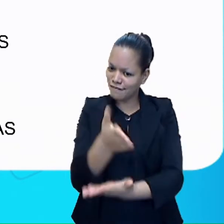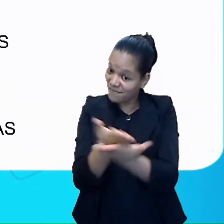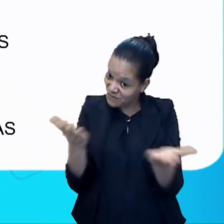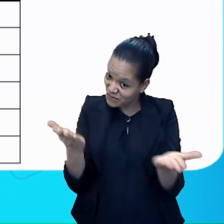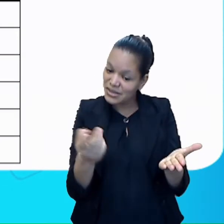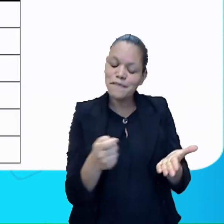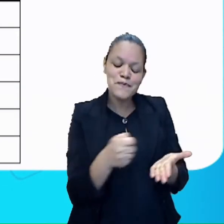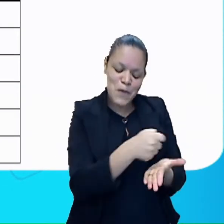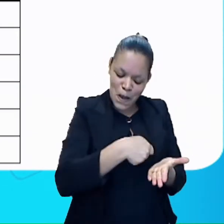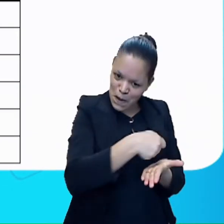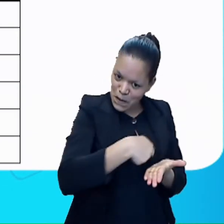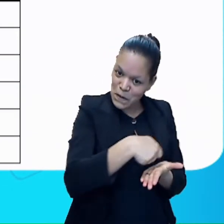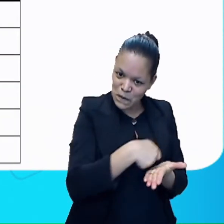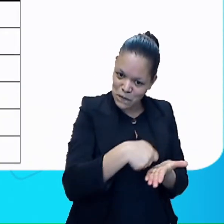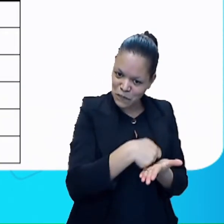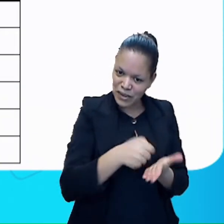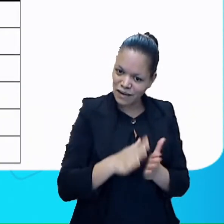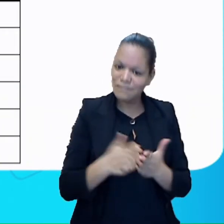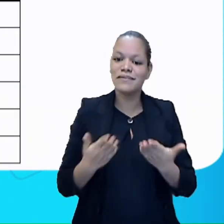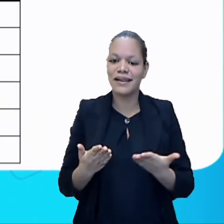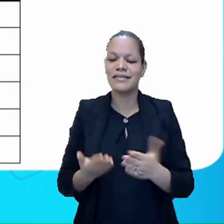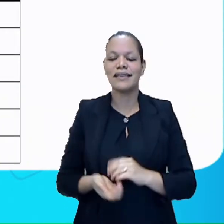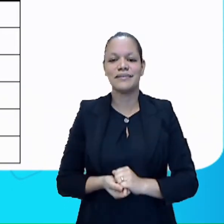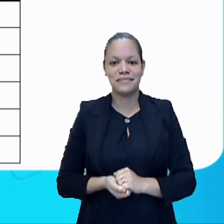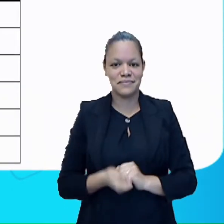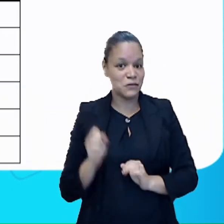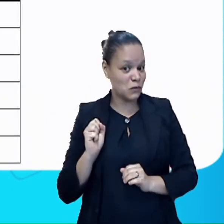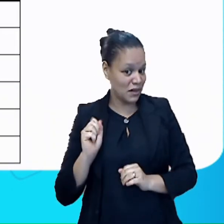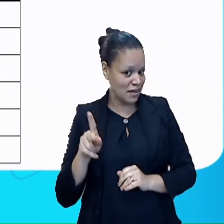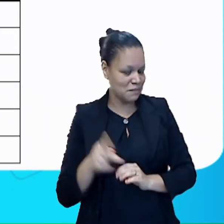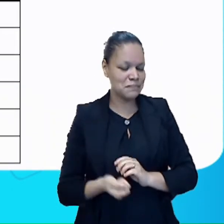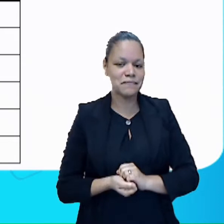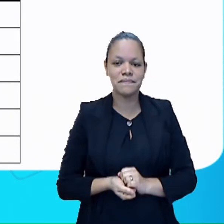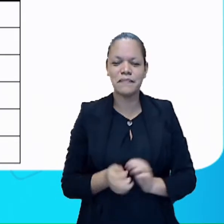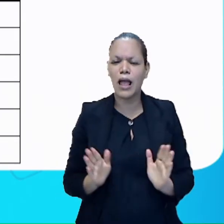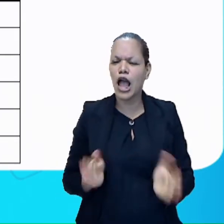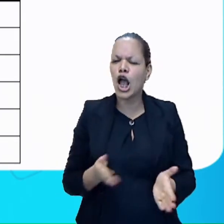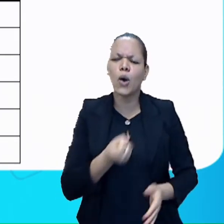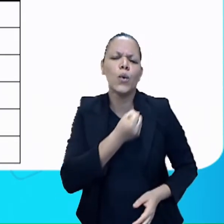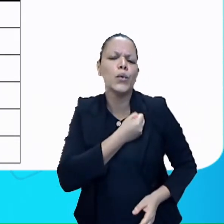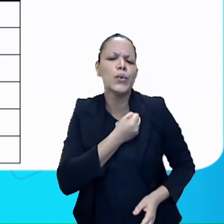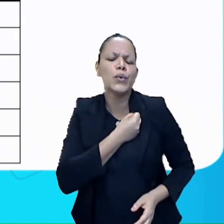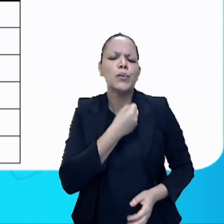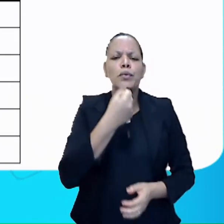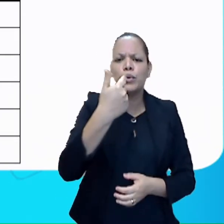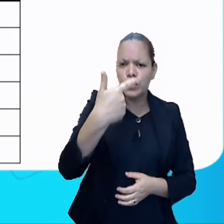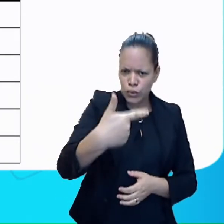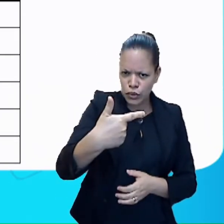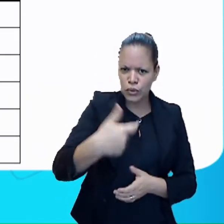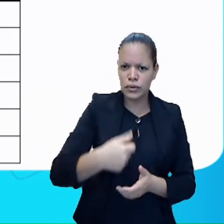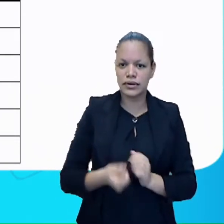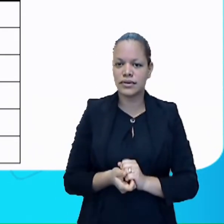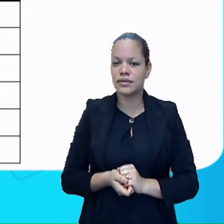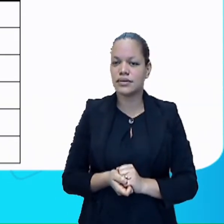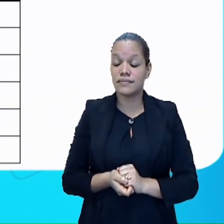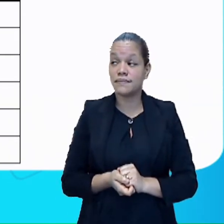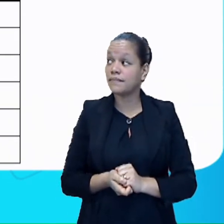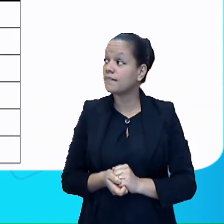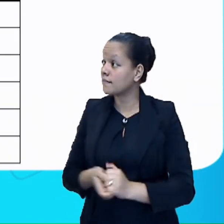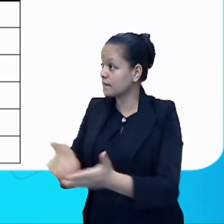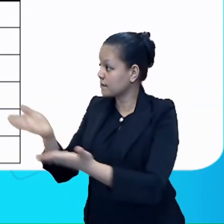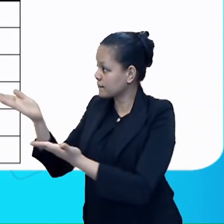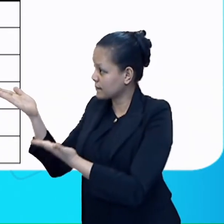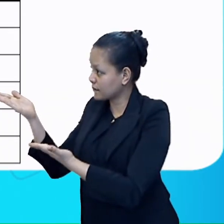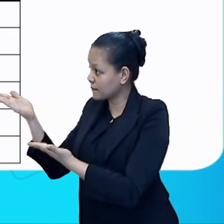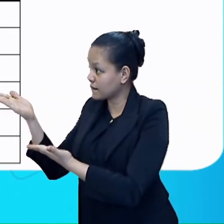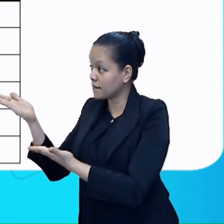caderno. Agora, preste atenção à número 2. Retire da tirinha as palavras do